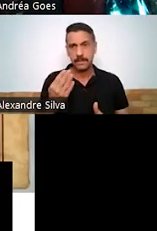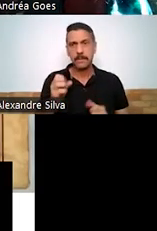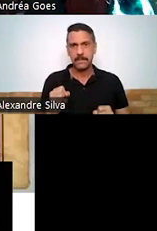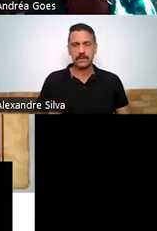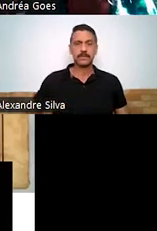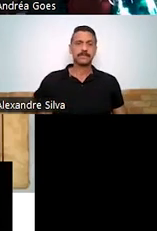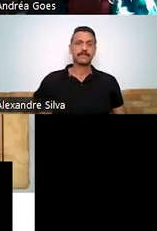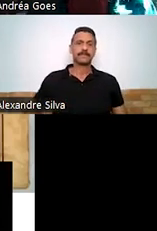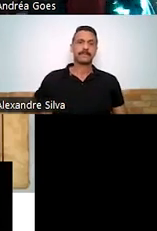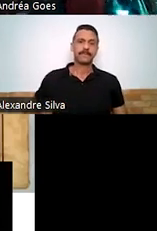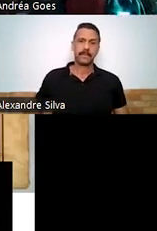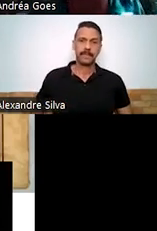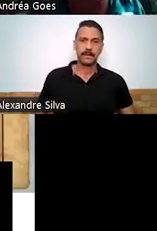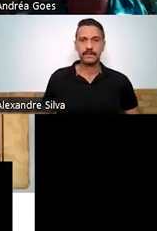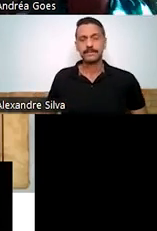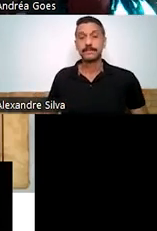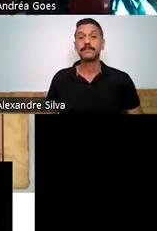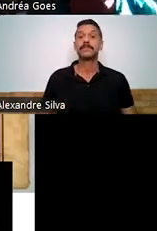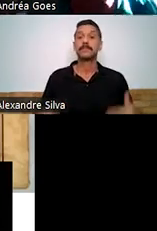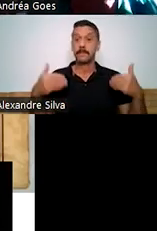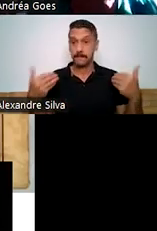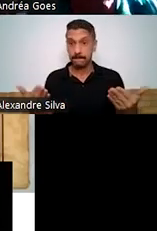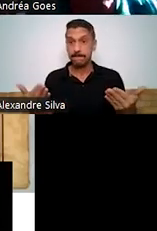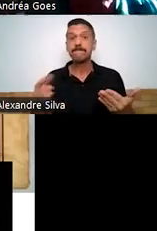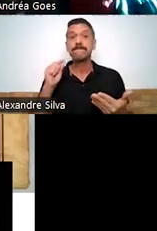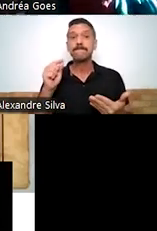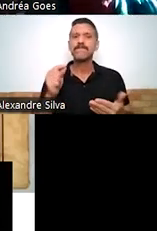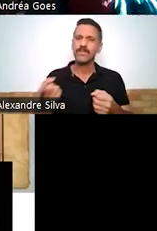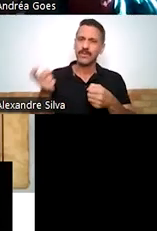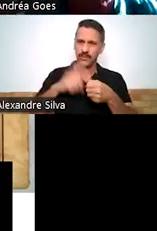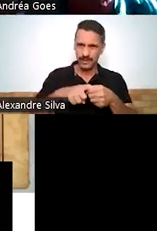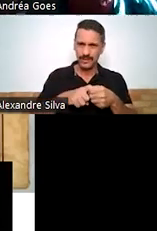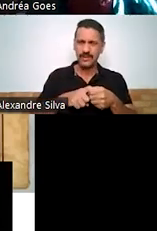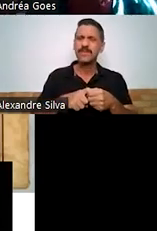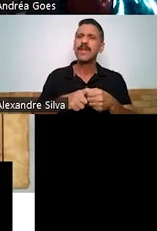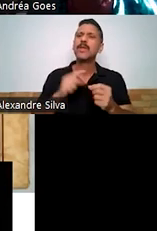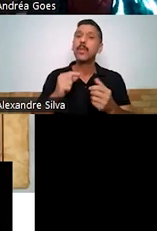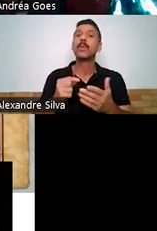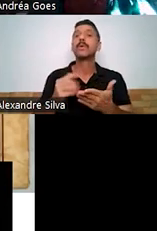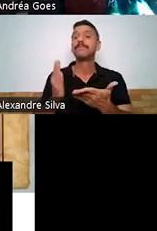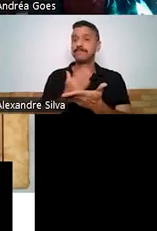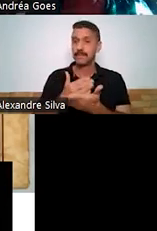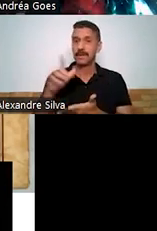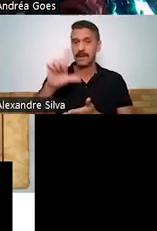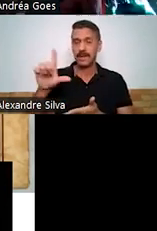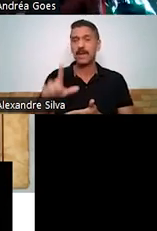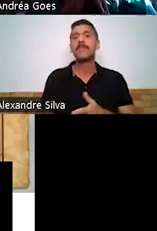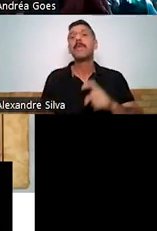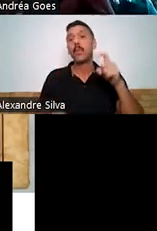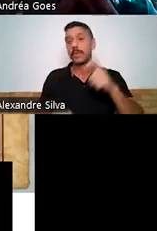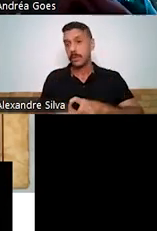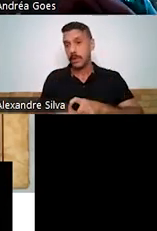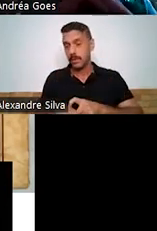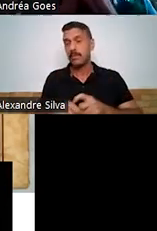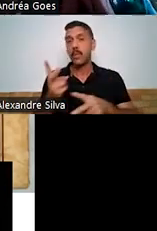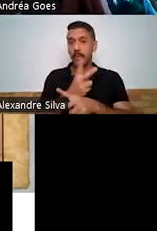Murilo. Então, voltando para as obras literárias, então, O Tempo e o Vento foi a primeira obra que a